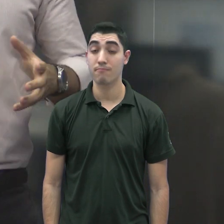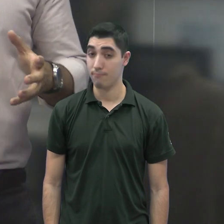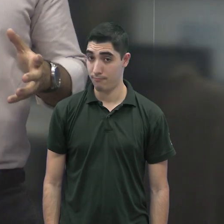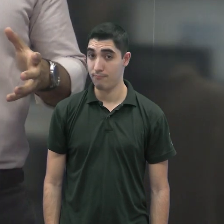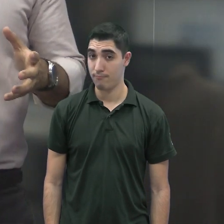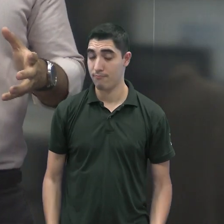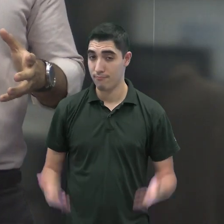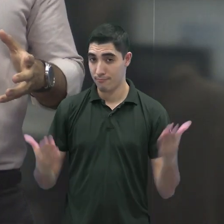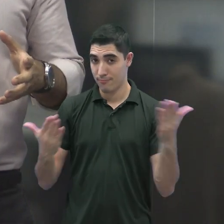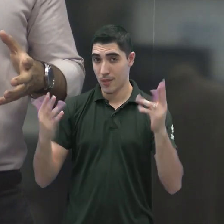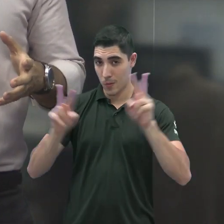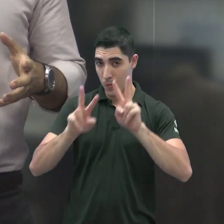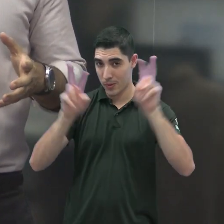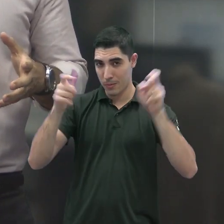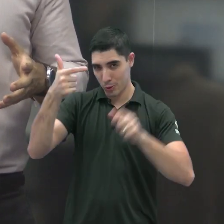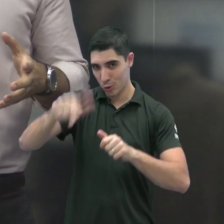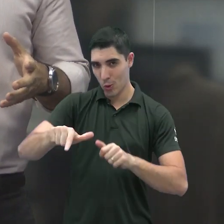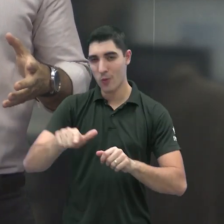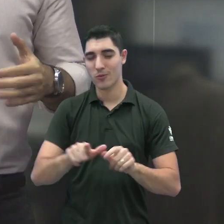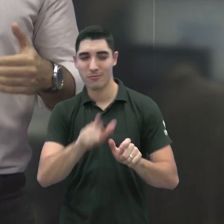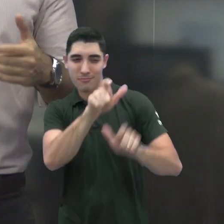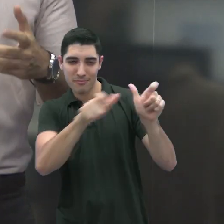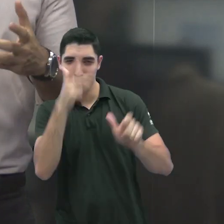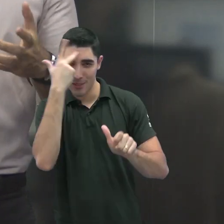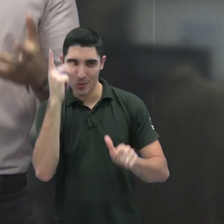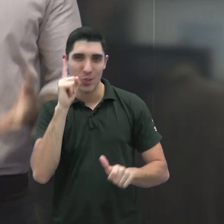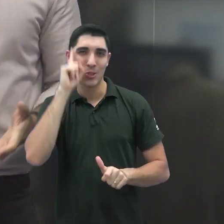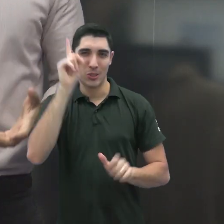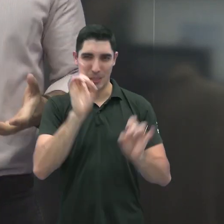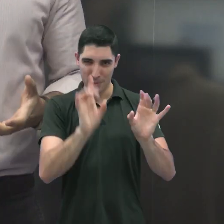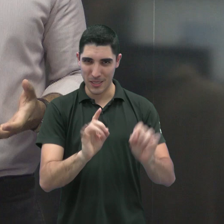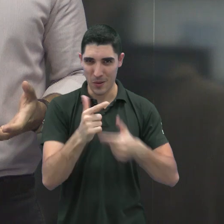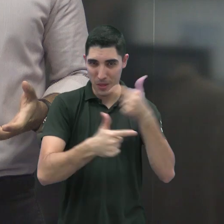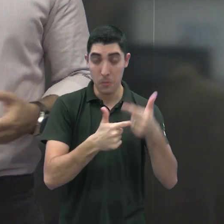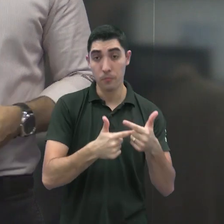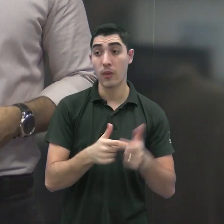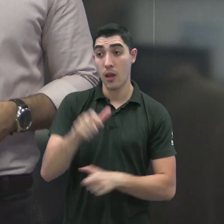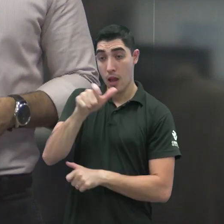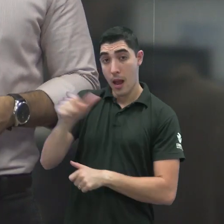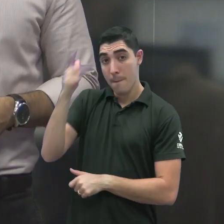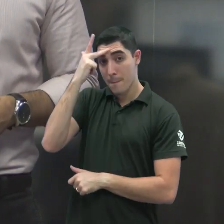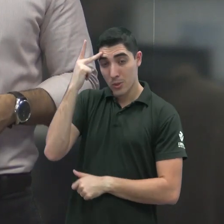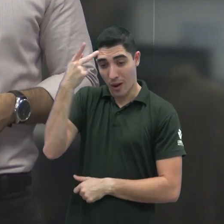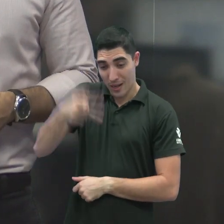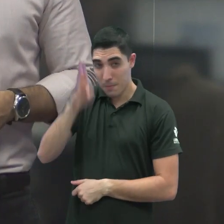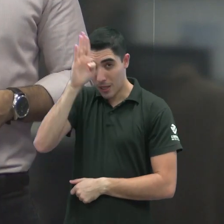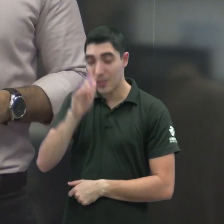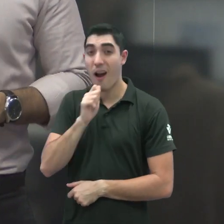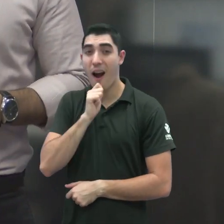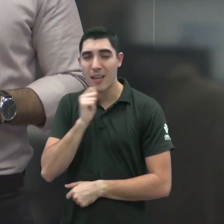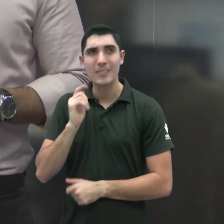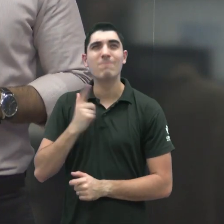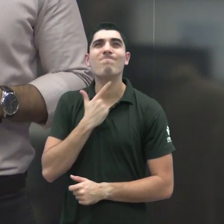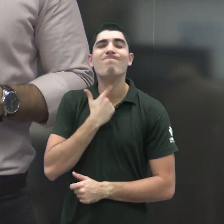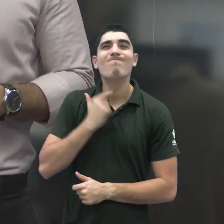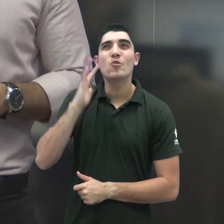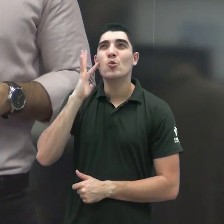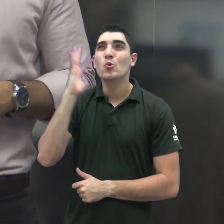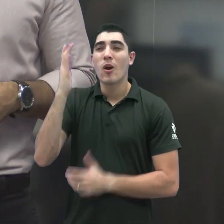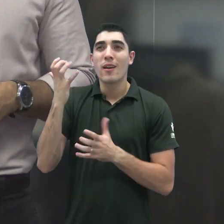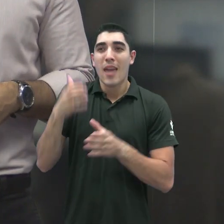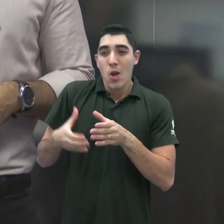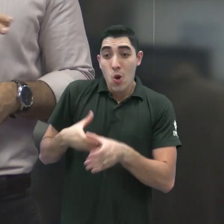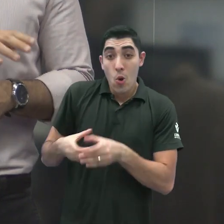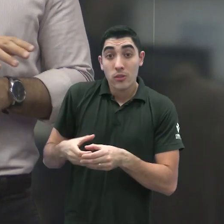E voltando para o assunto do Dia do Trabalhador, tem muito brasileiro sonhando com o concurso, não? A boa notícia é que esse ano